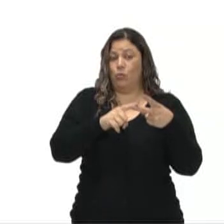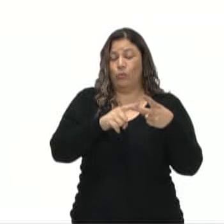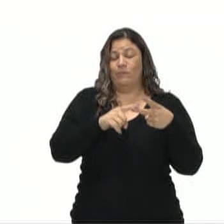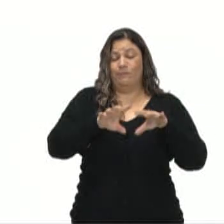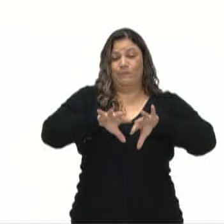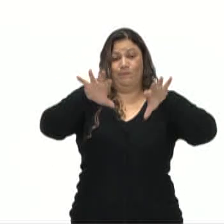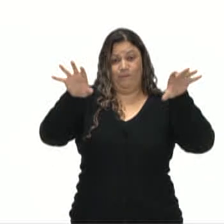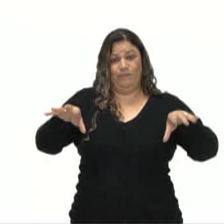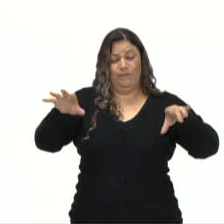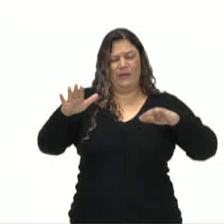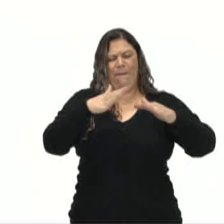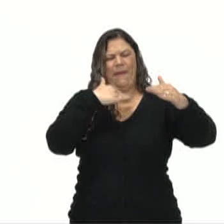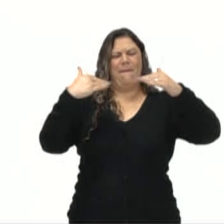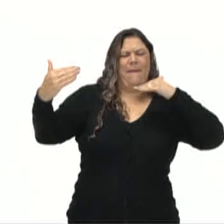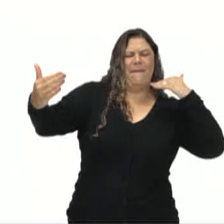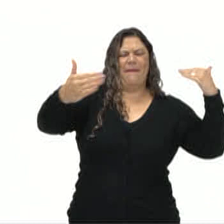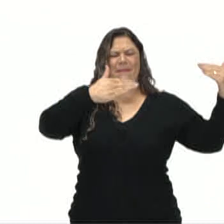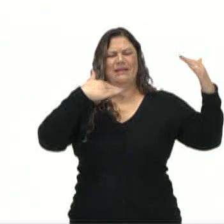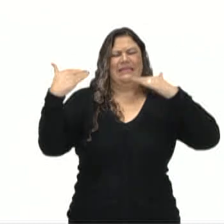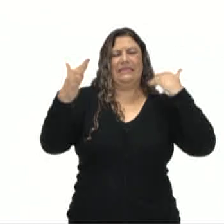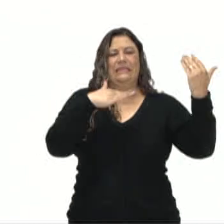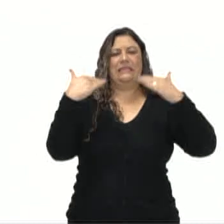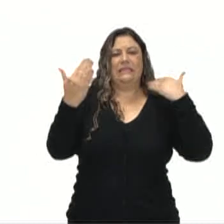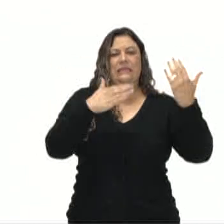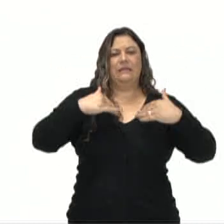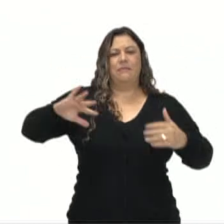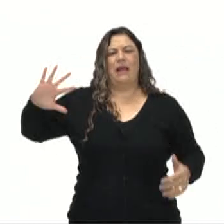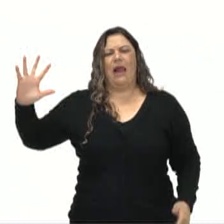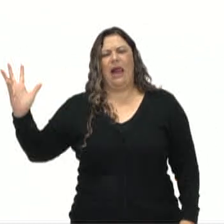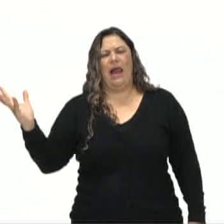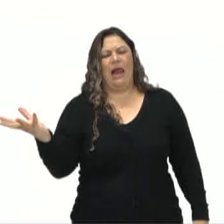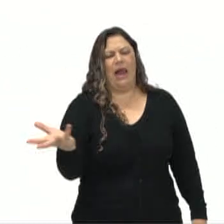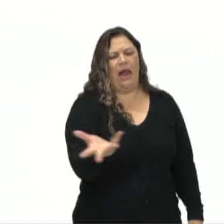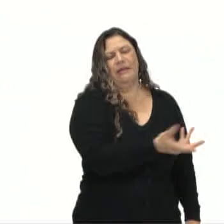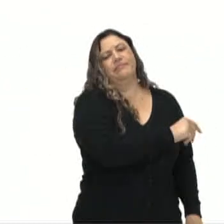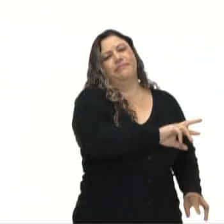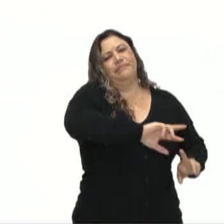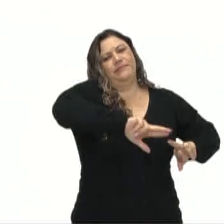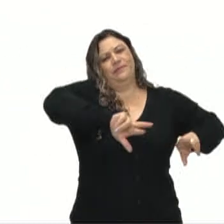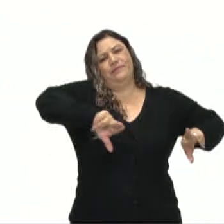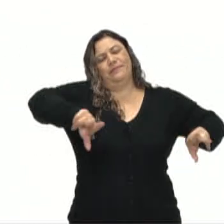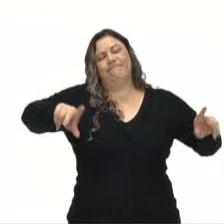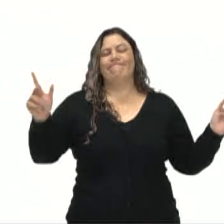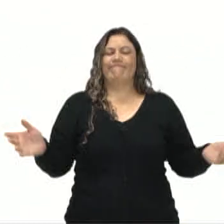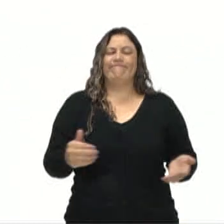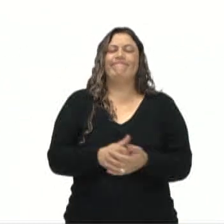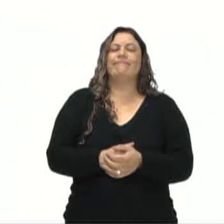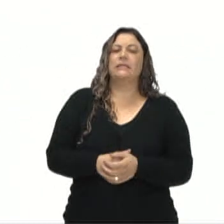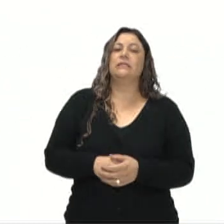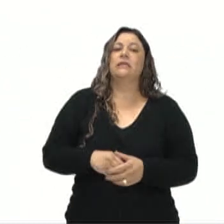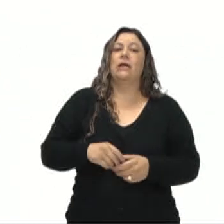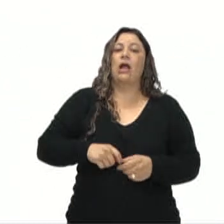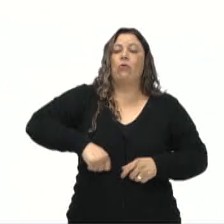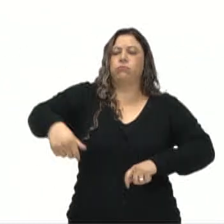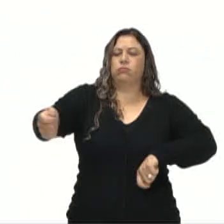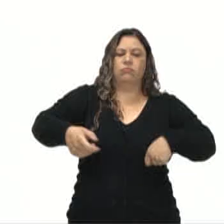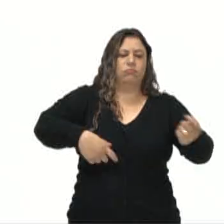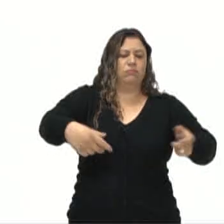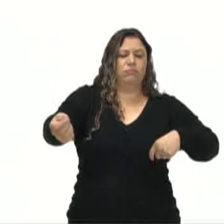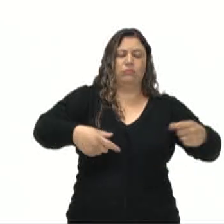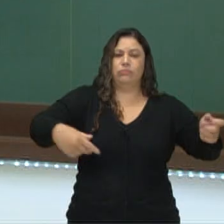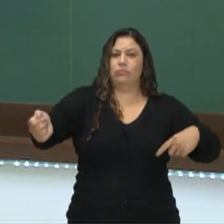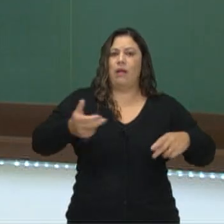Um genocídio aconteceu, ou seja, morte, por todo lado. armas foram distribuídas, em